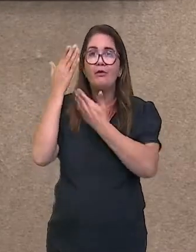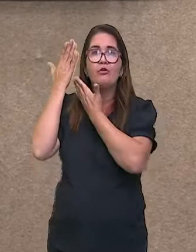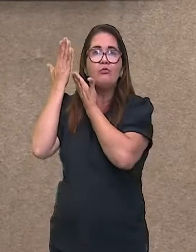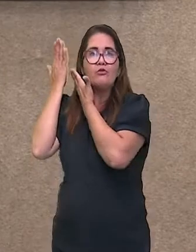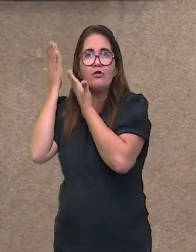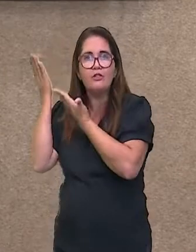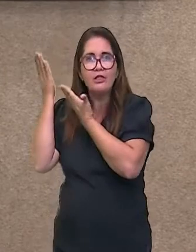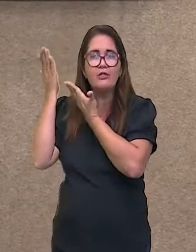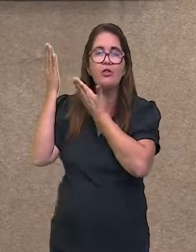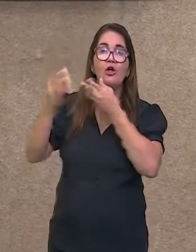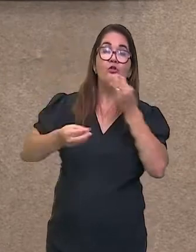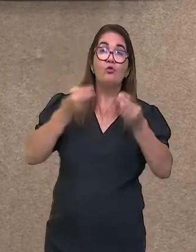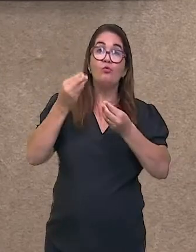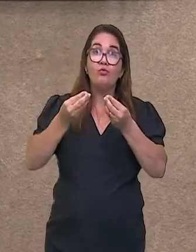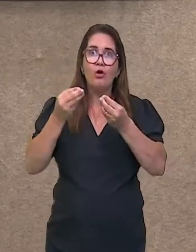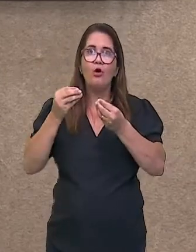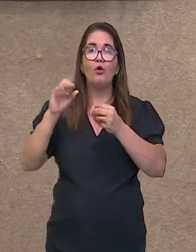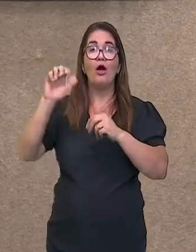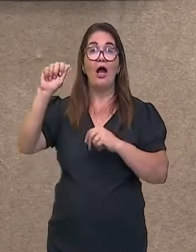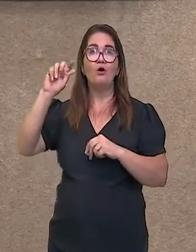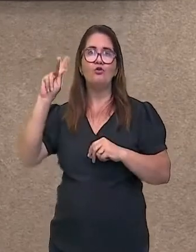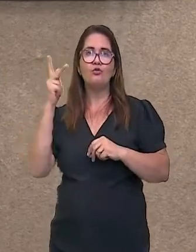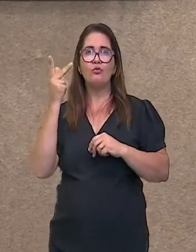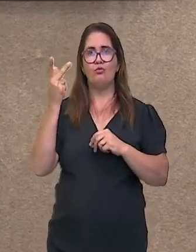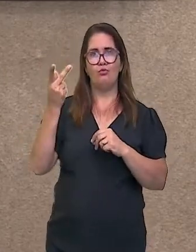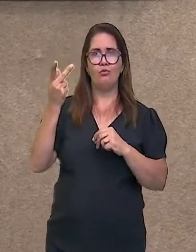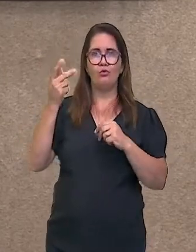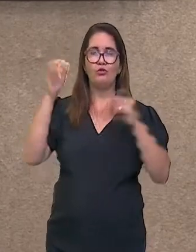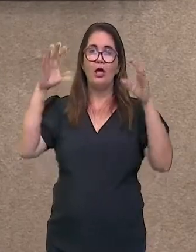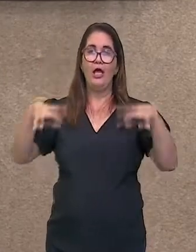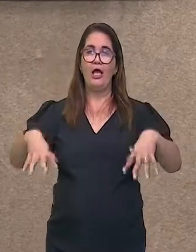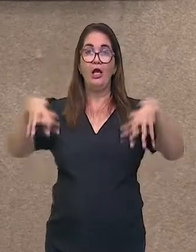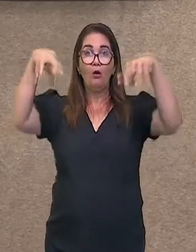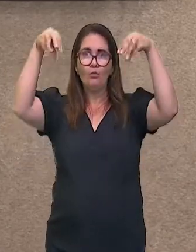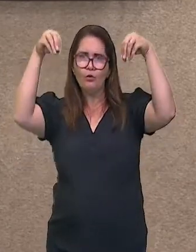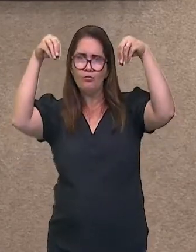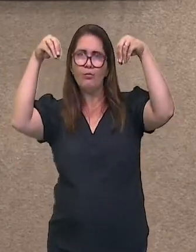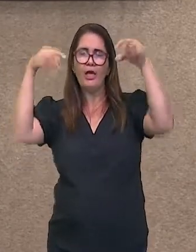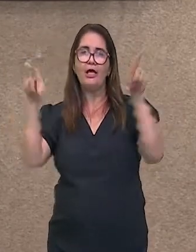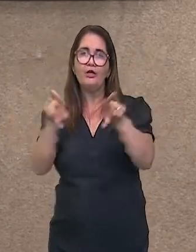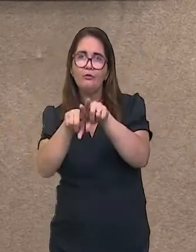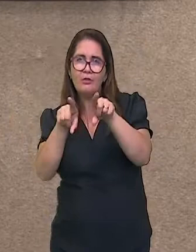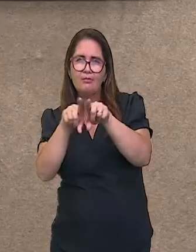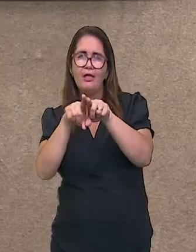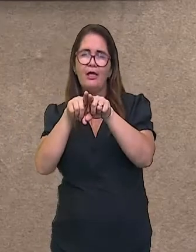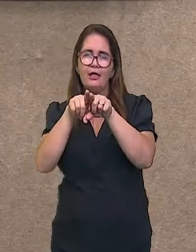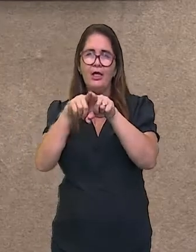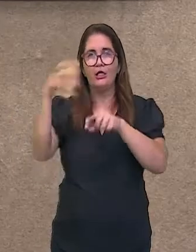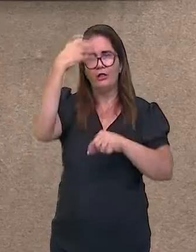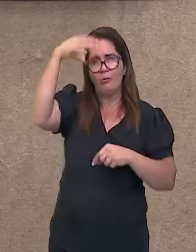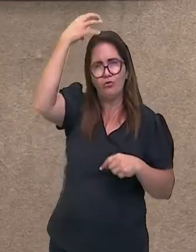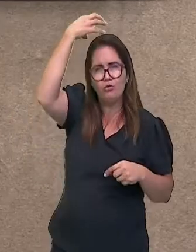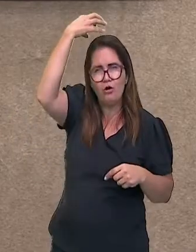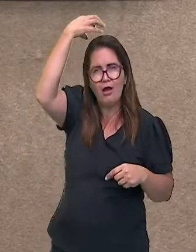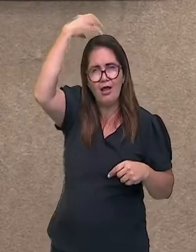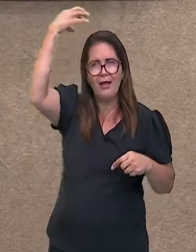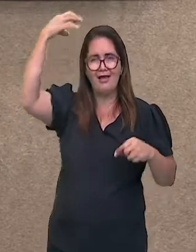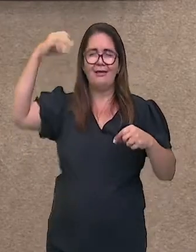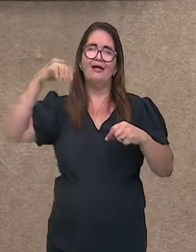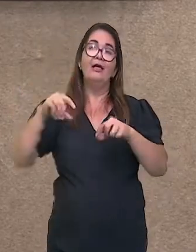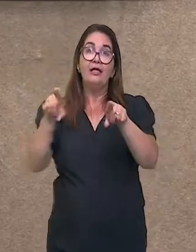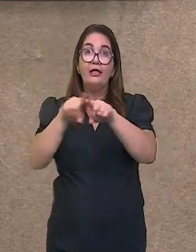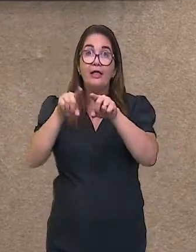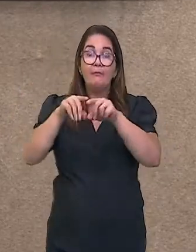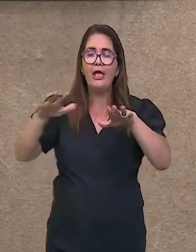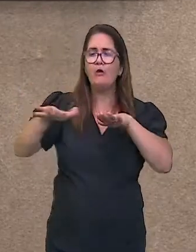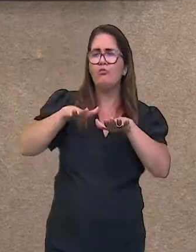pelo Império Austro-Húngaro, que estava em ruínas por causa da multiplicidade de nacionalidades e